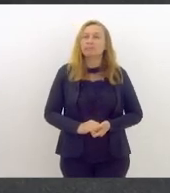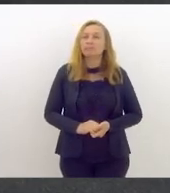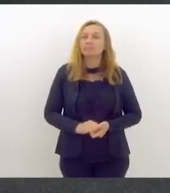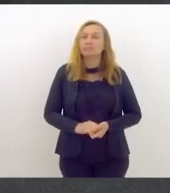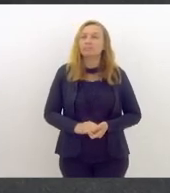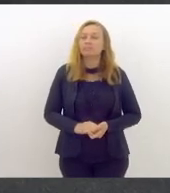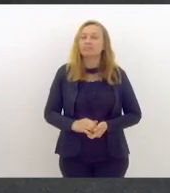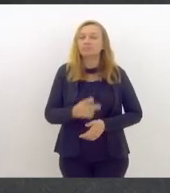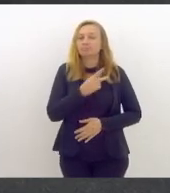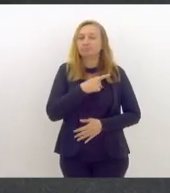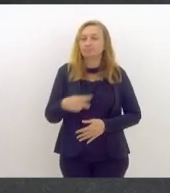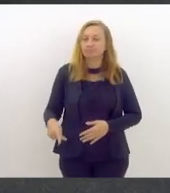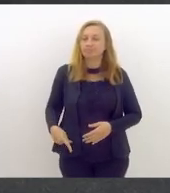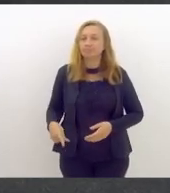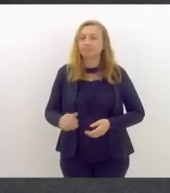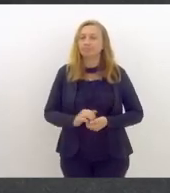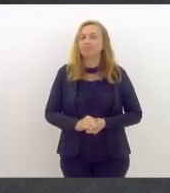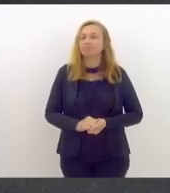Mas, presidente,